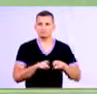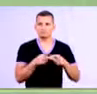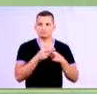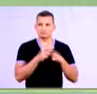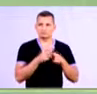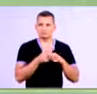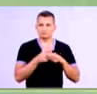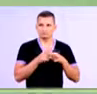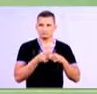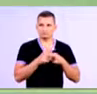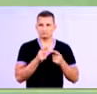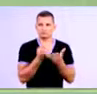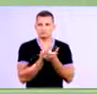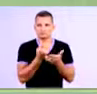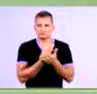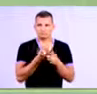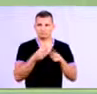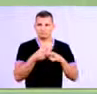os erros